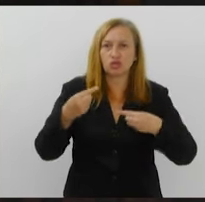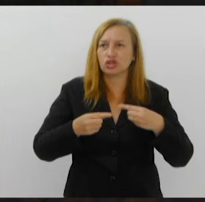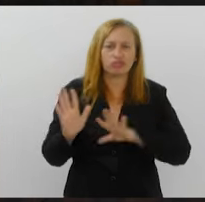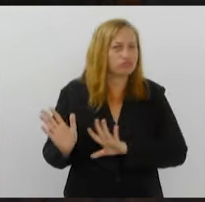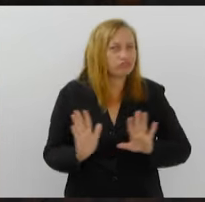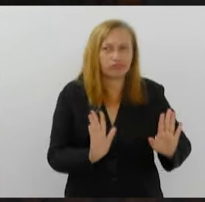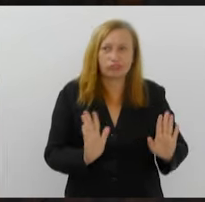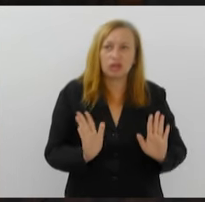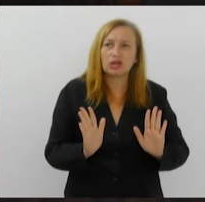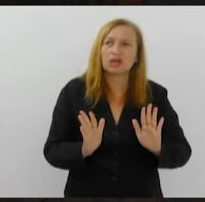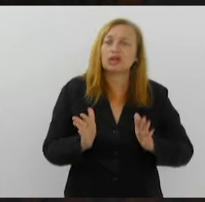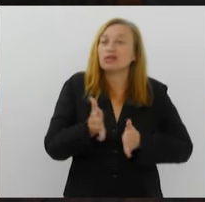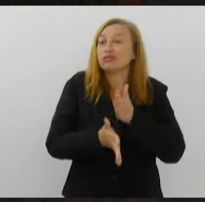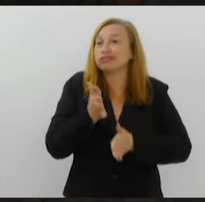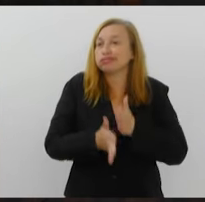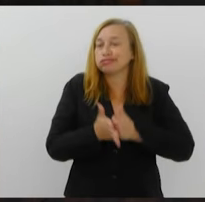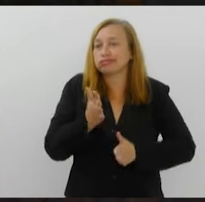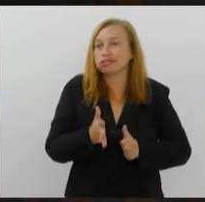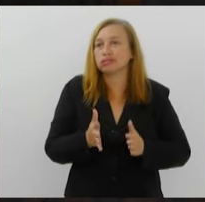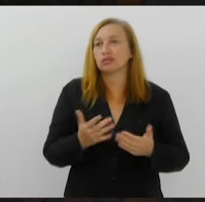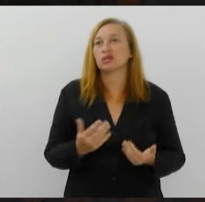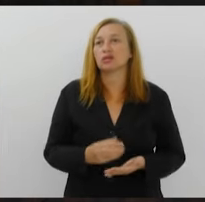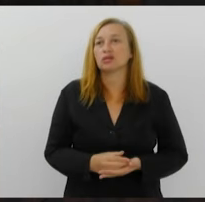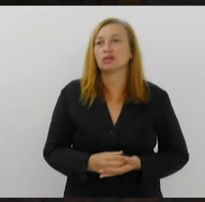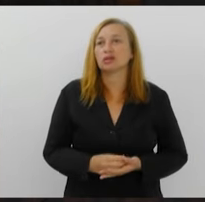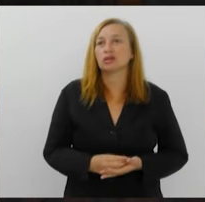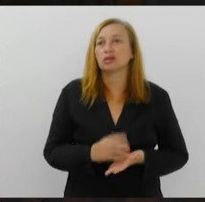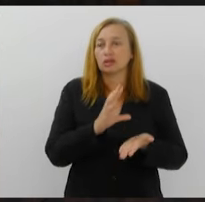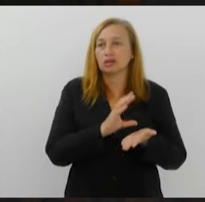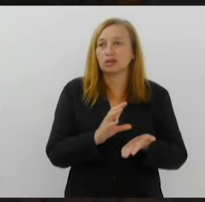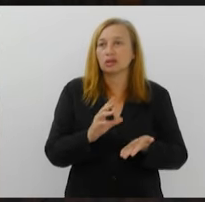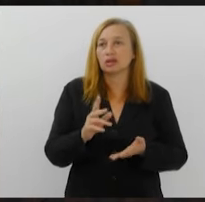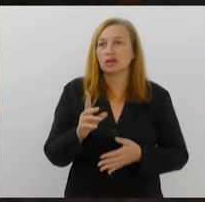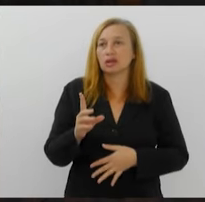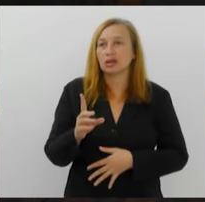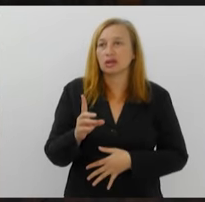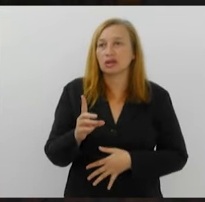e tem atrapalhado muito, em cima do que a deputada